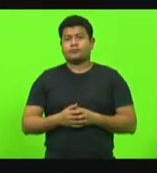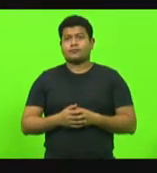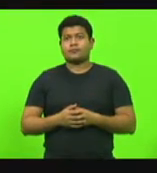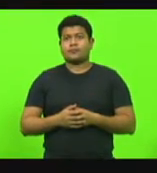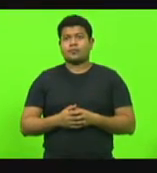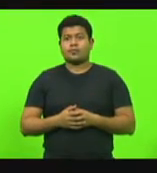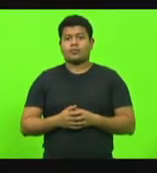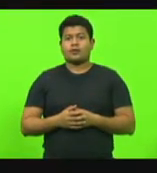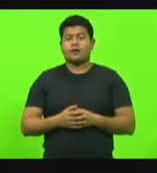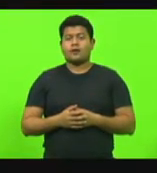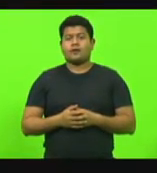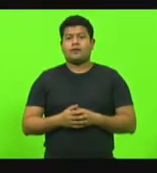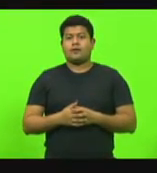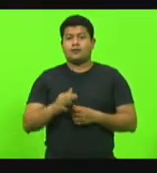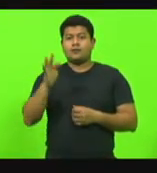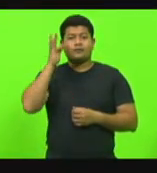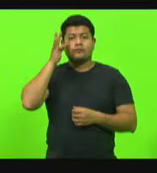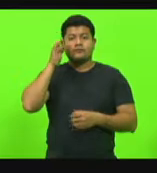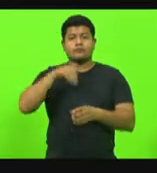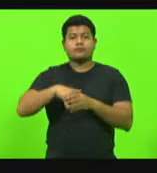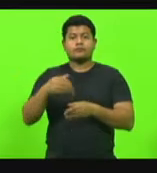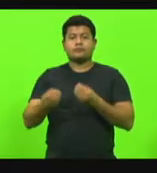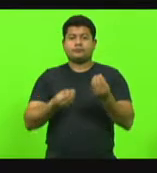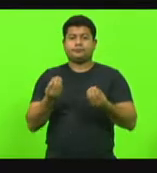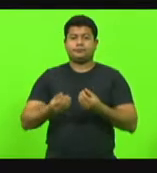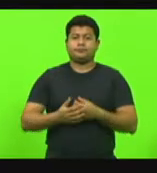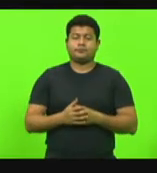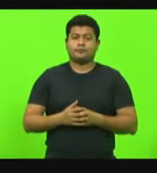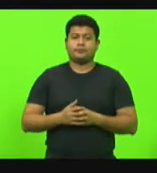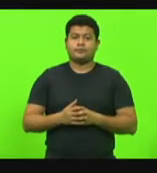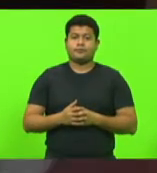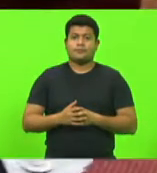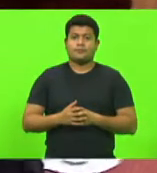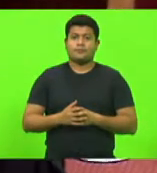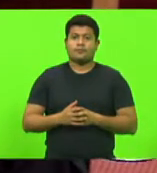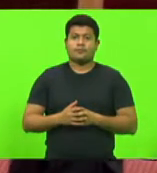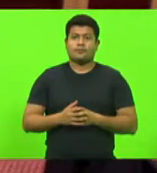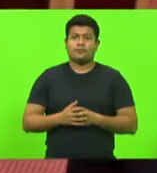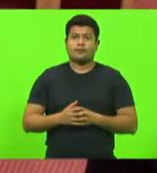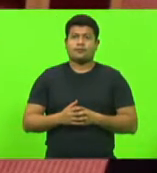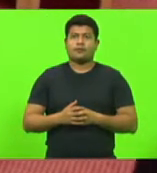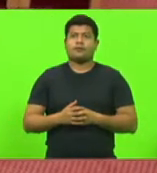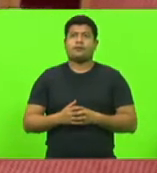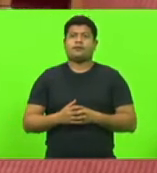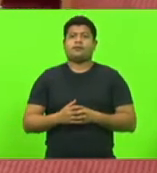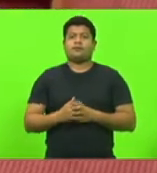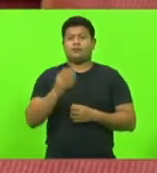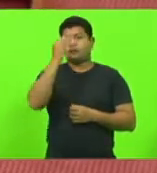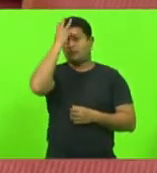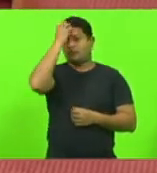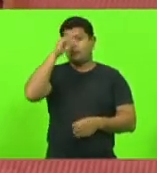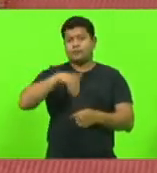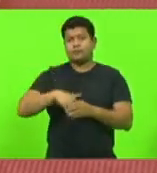Como vota o deputado Fernando Krelin? Aqui, ó. Como vota o deputado Ismael dos Santos?